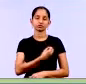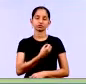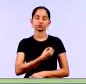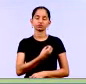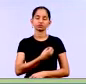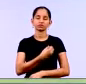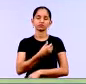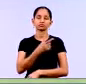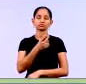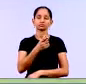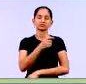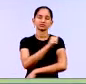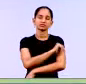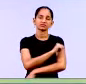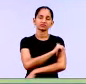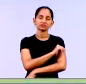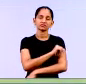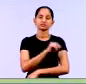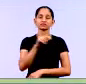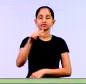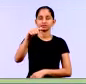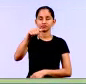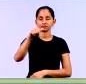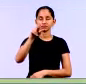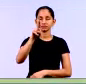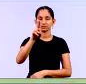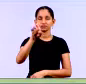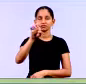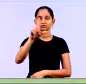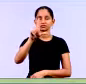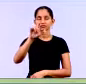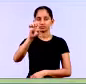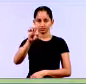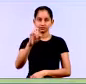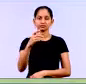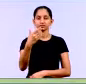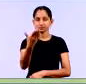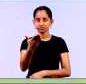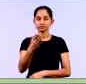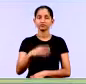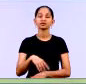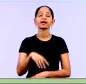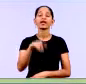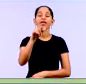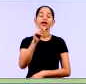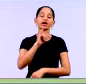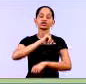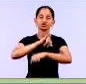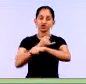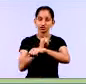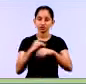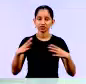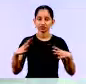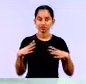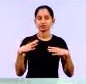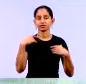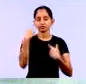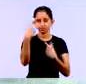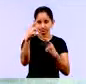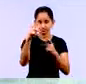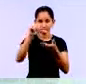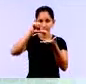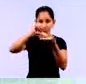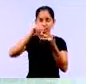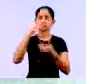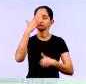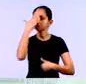dela? A aluna Kelly. Kelly. Vamos lá, Kelly. Ela é de Cerejeiras. Kelly, lá de Cerejeiras.